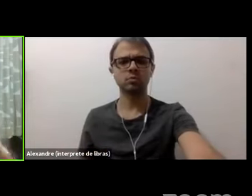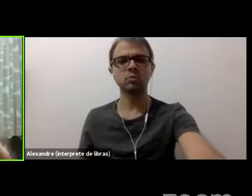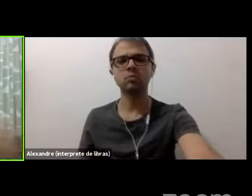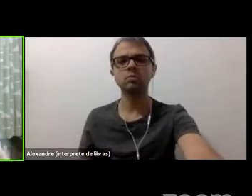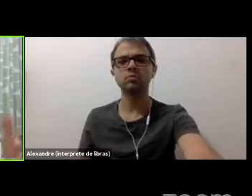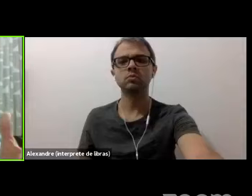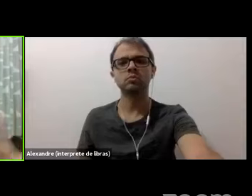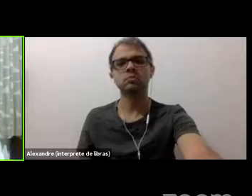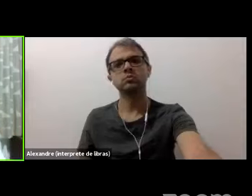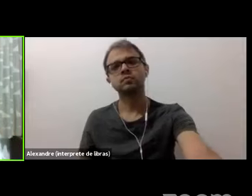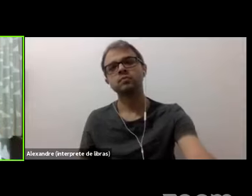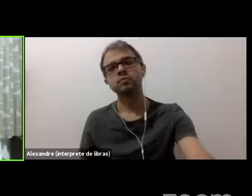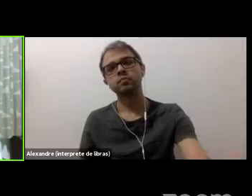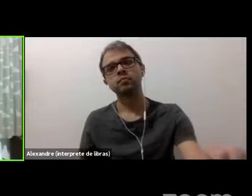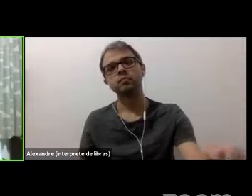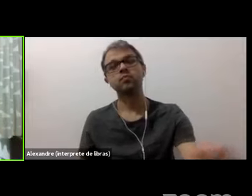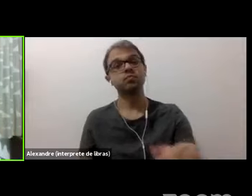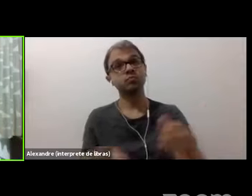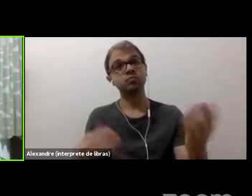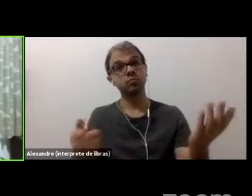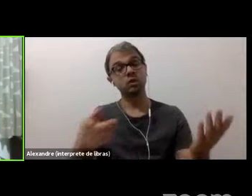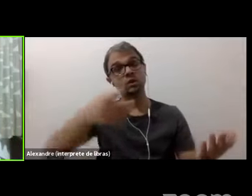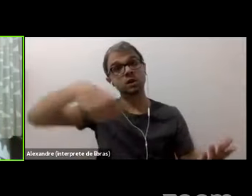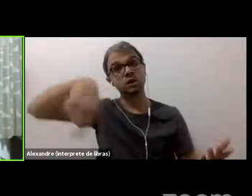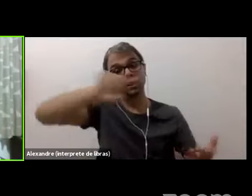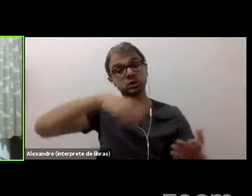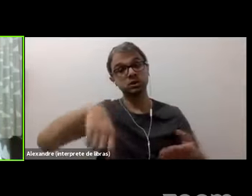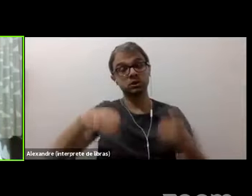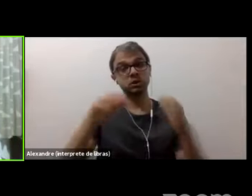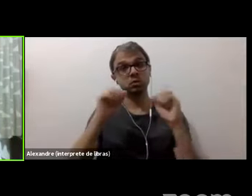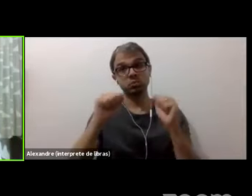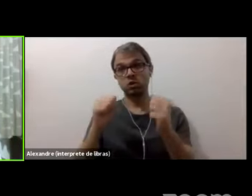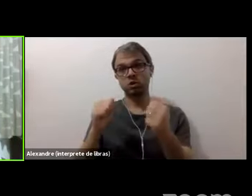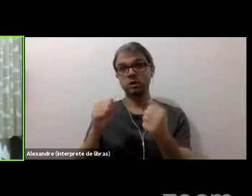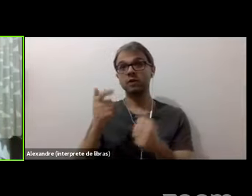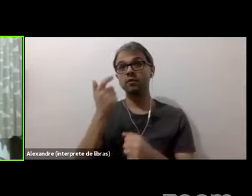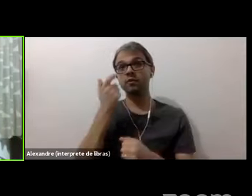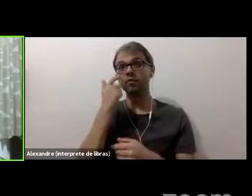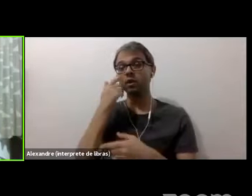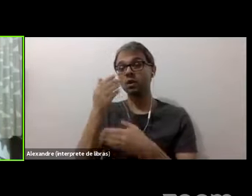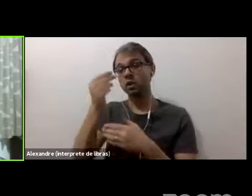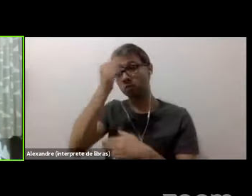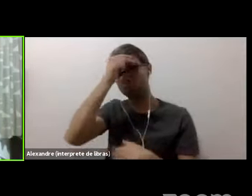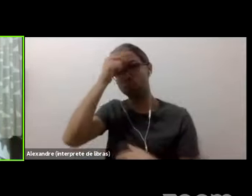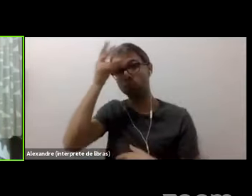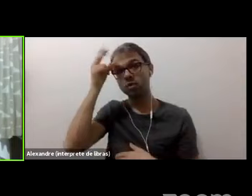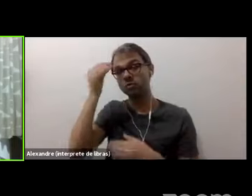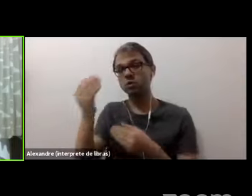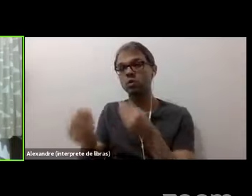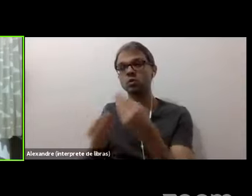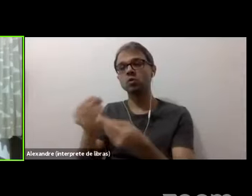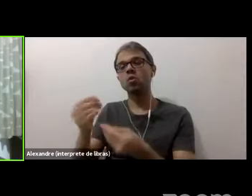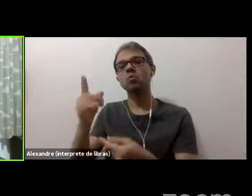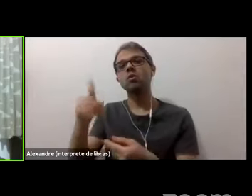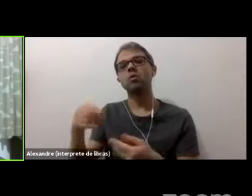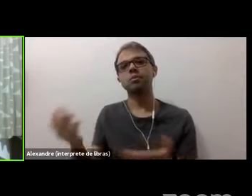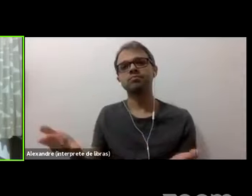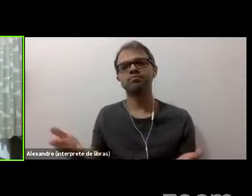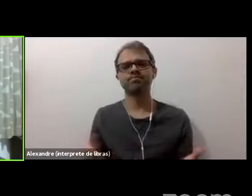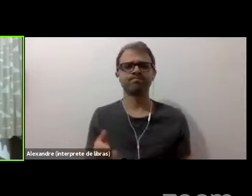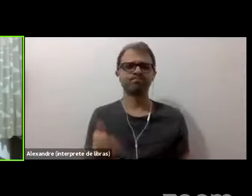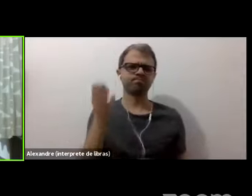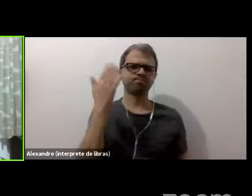contar um pouquinho desse percurso que tem se constituído aí na Prefeitura. Na primeira semana de julho, a Prefeitura lançou